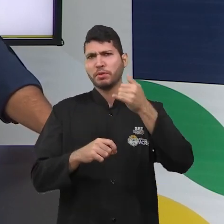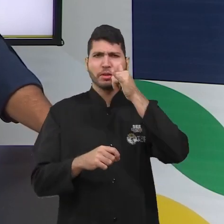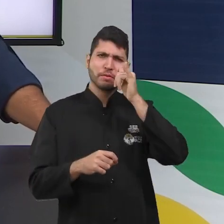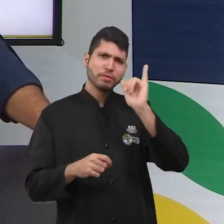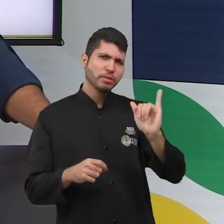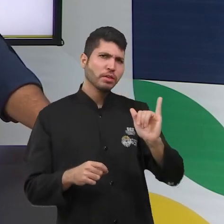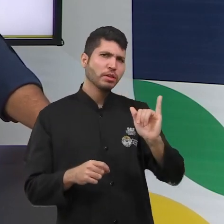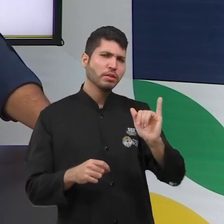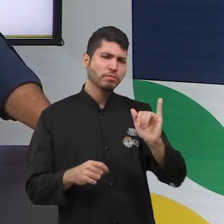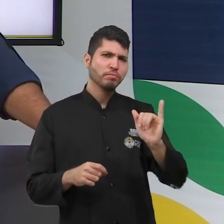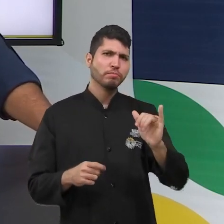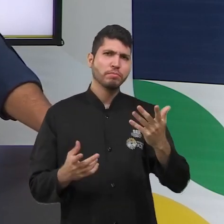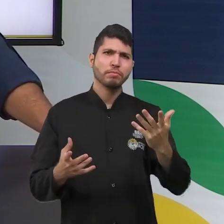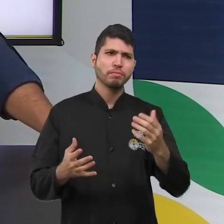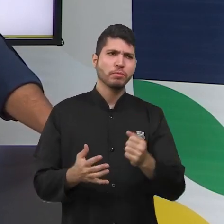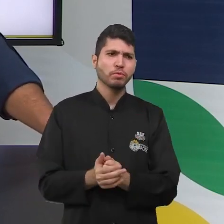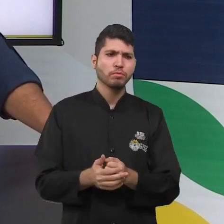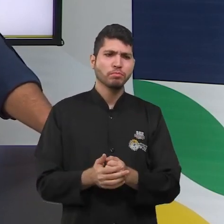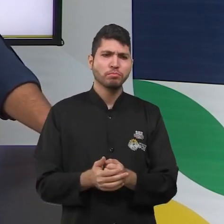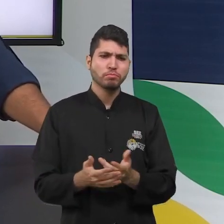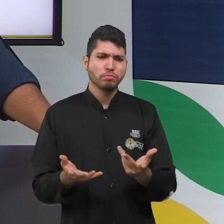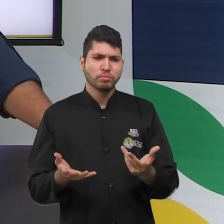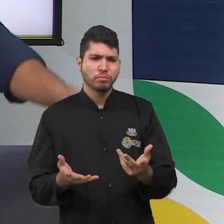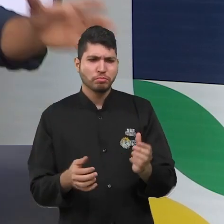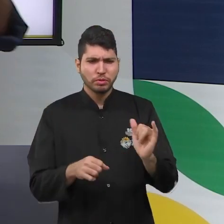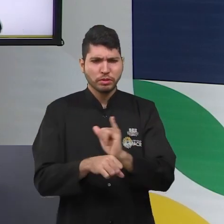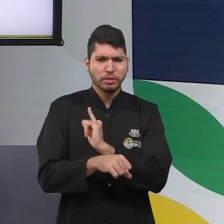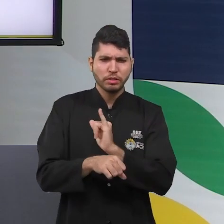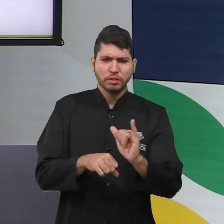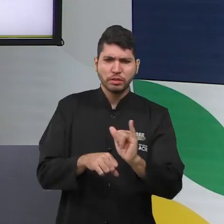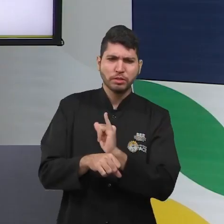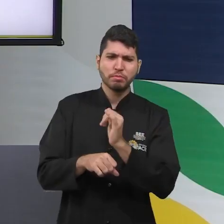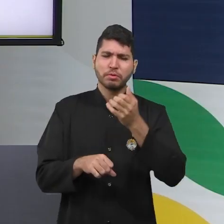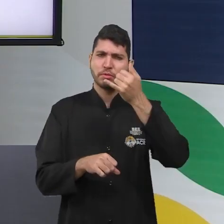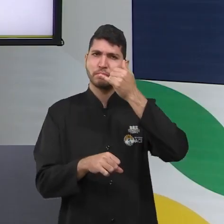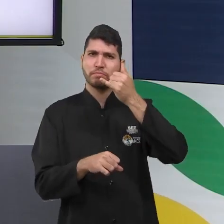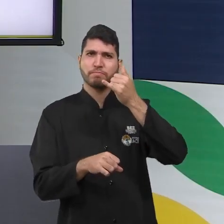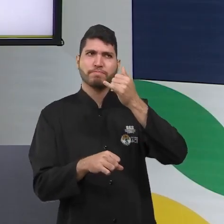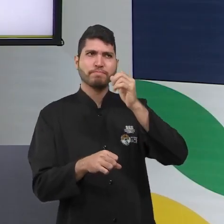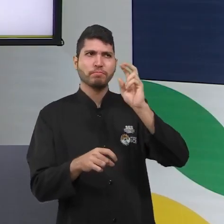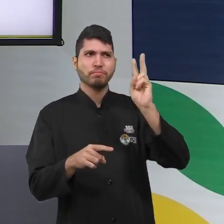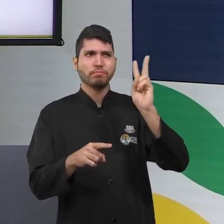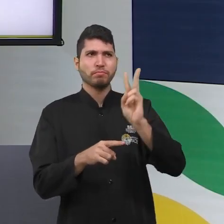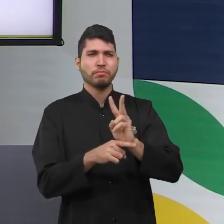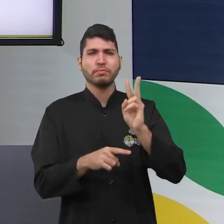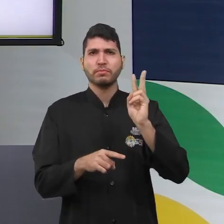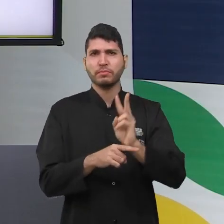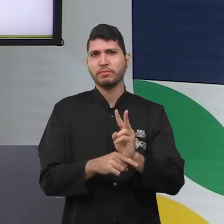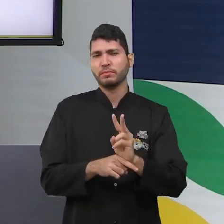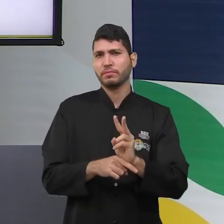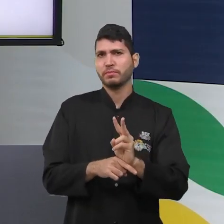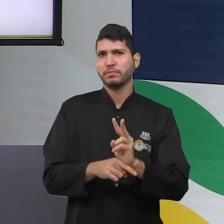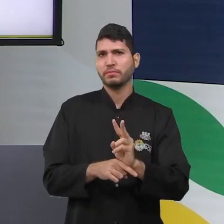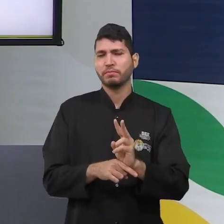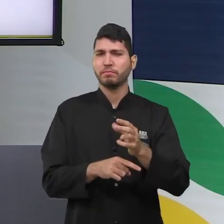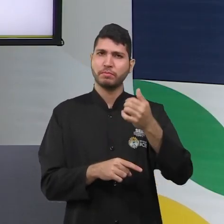jovens daquela comunidade uma prevenção acerca do que eles podem ter como